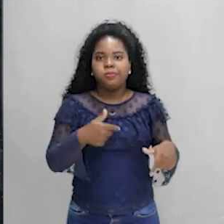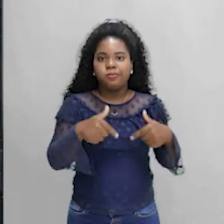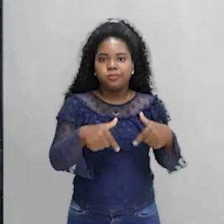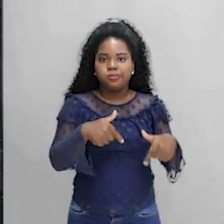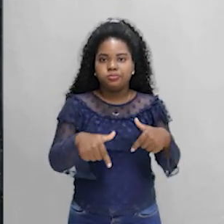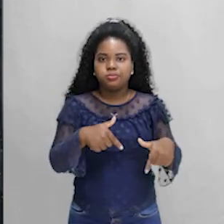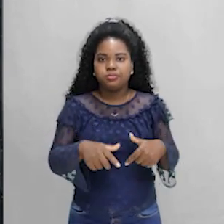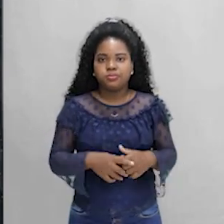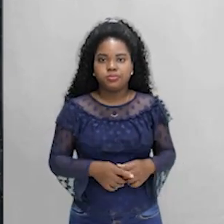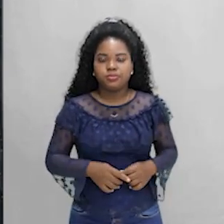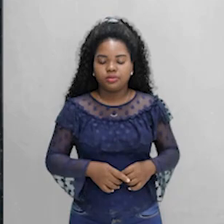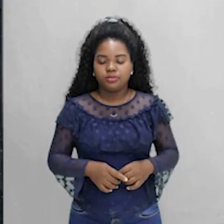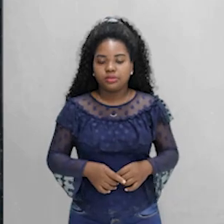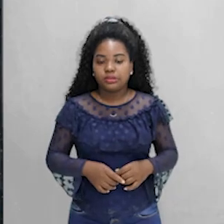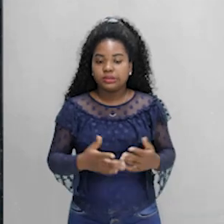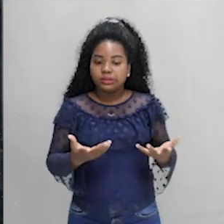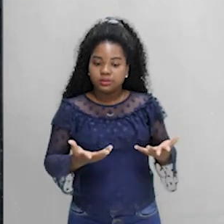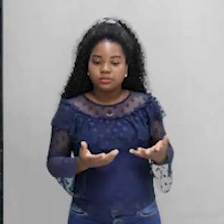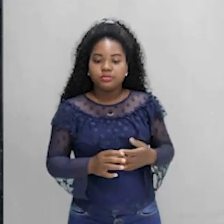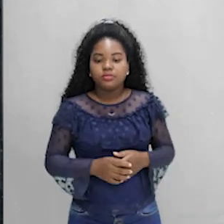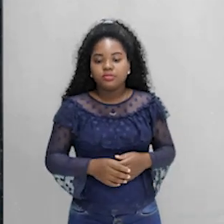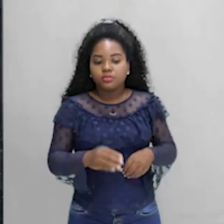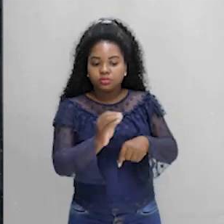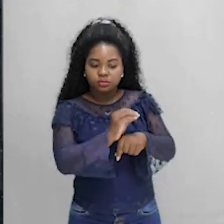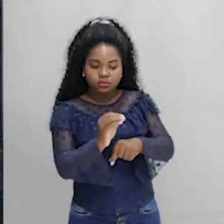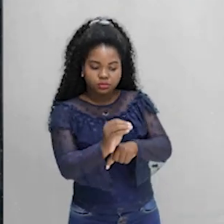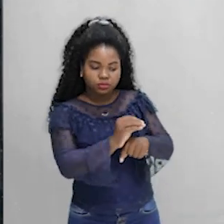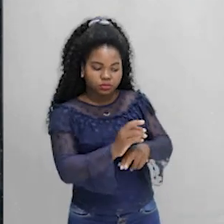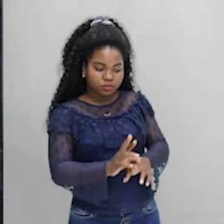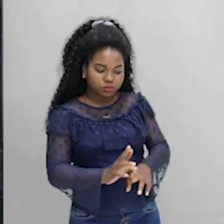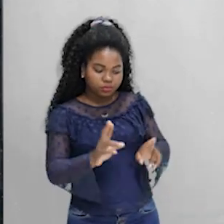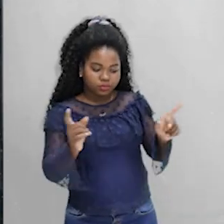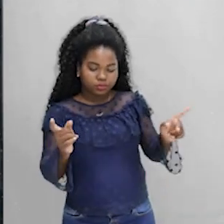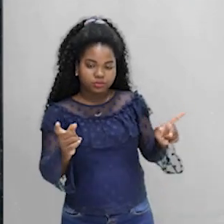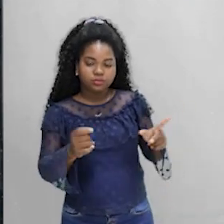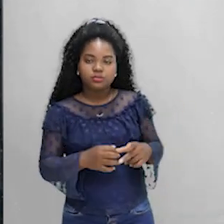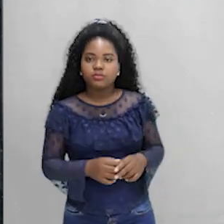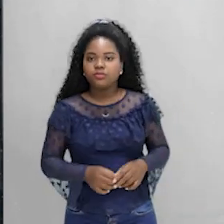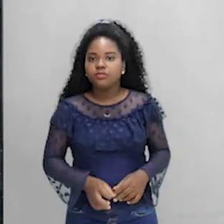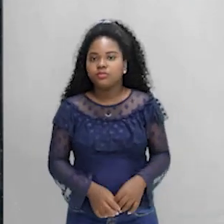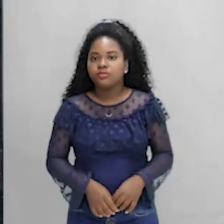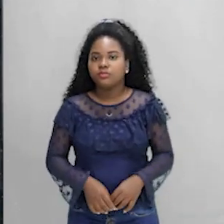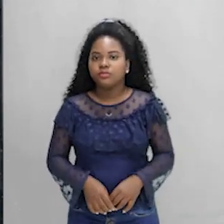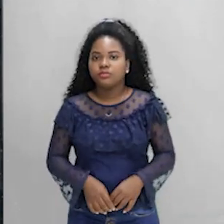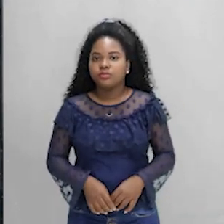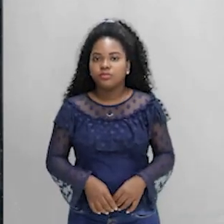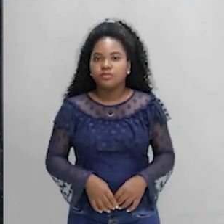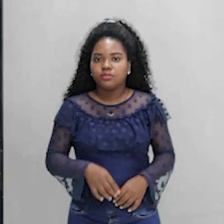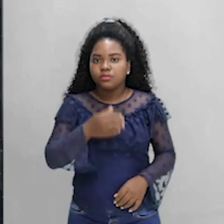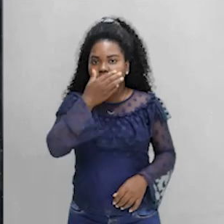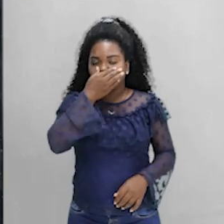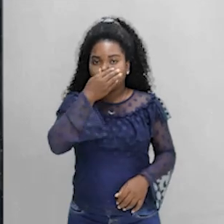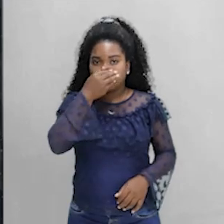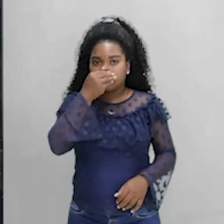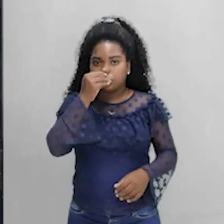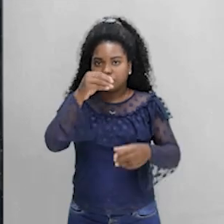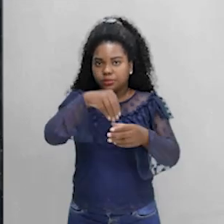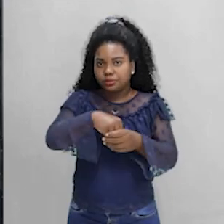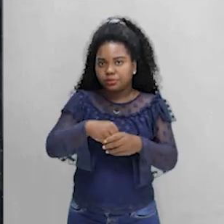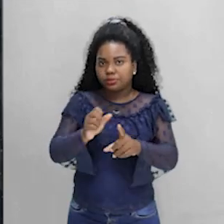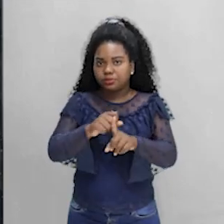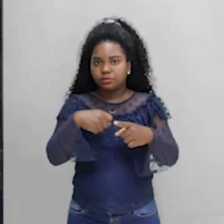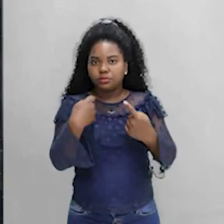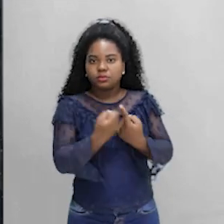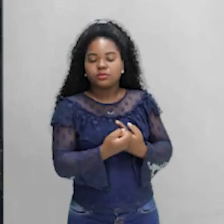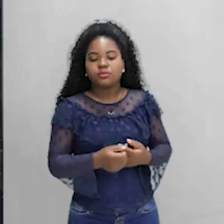diferenciado do que o filho de terceiros, né? Então, isso são coisas assim a serem discutidas dentro da nossa